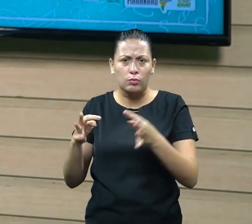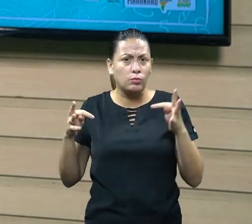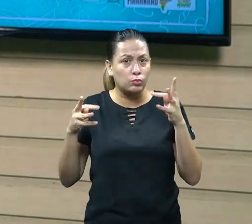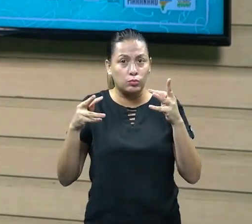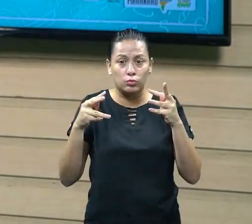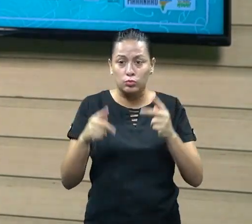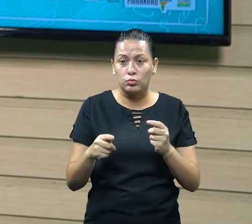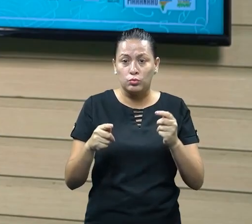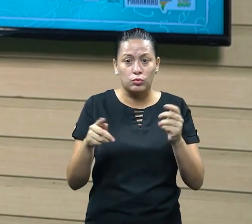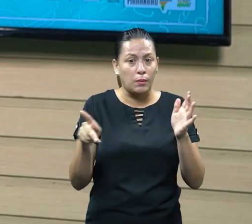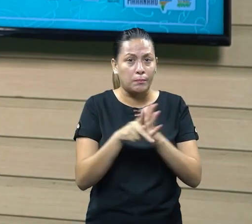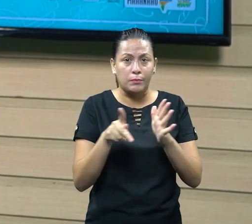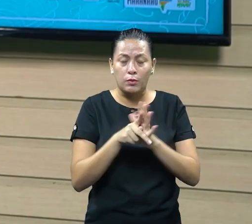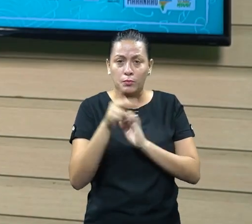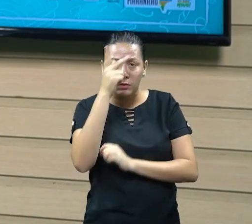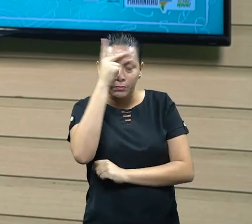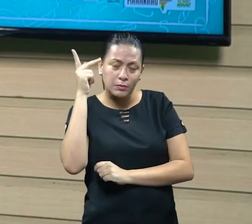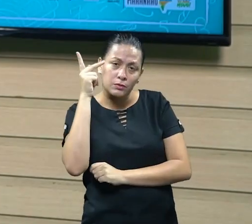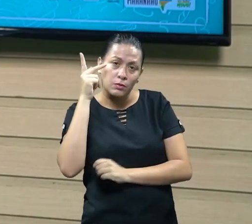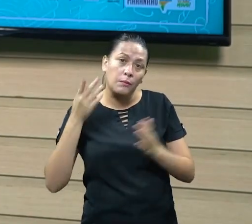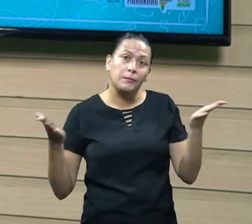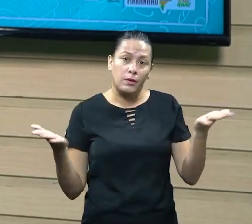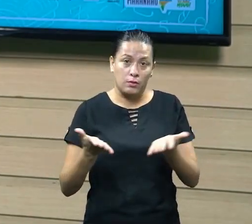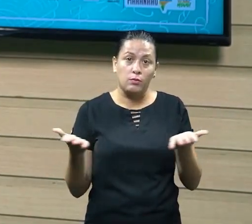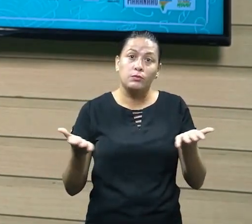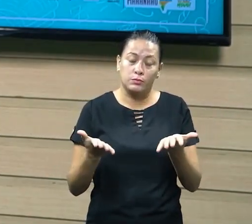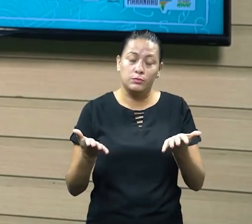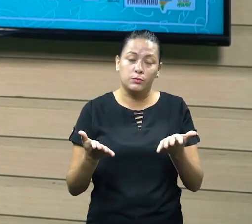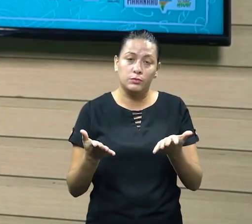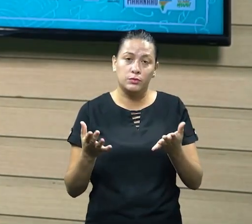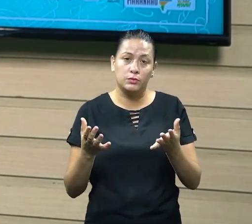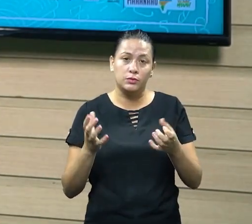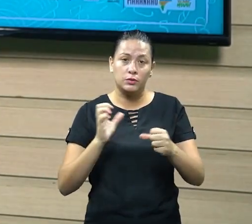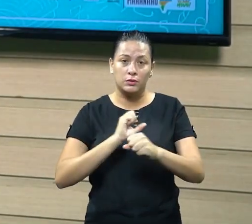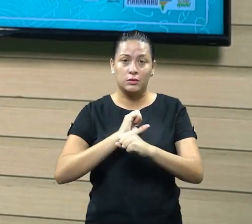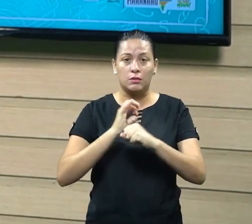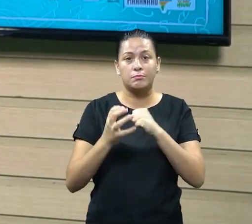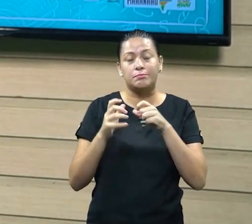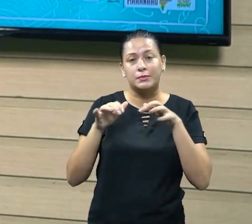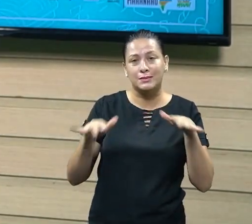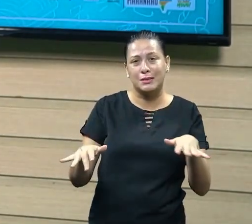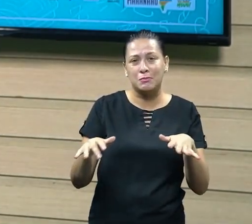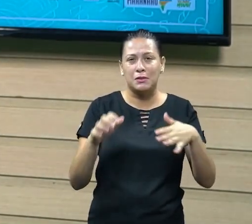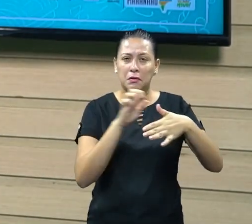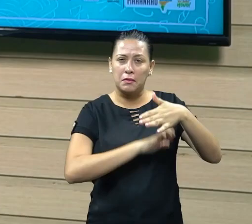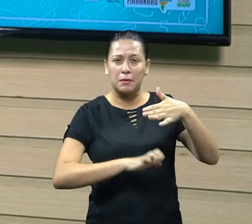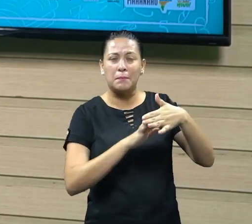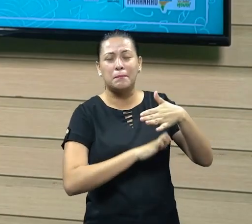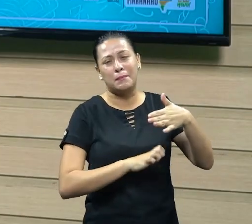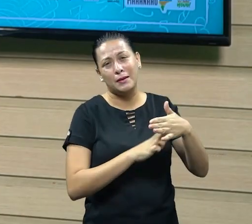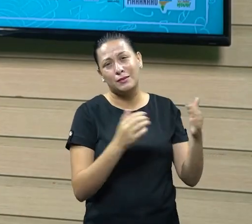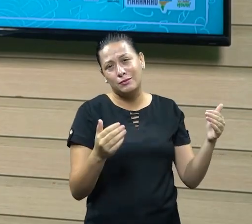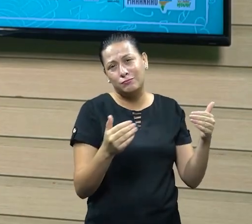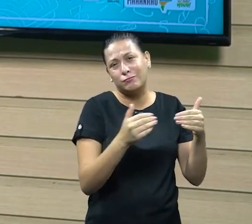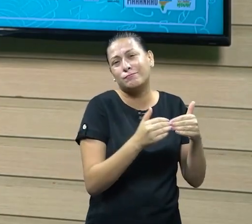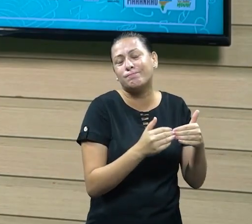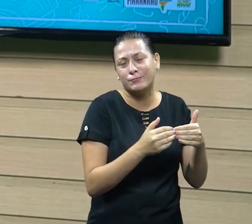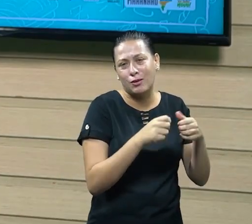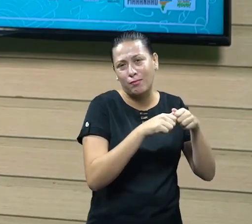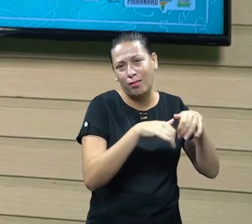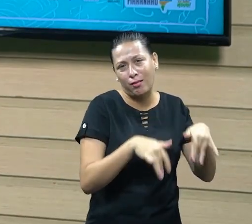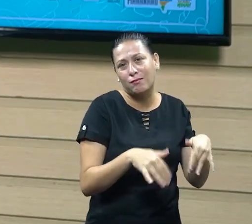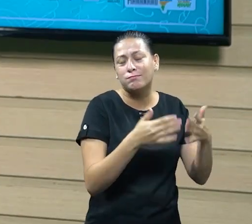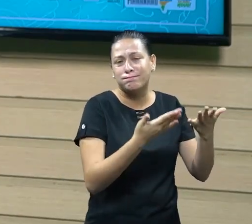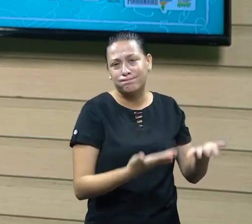das pessoas. Esse período de pandemia, as empresas, muitas faliram, tiveram problemas financeiros e outras até, parece